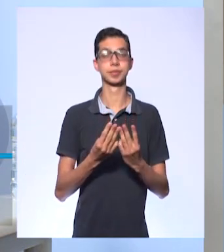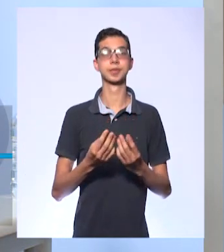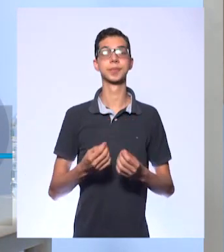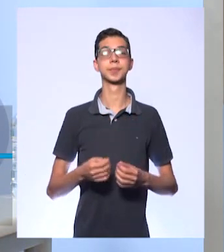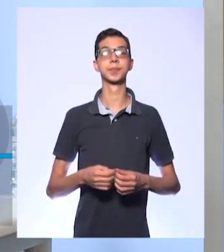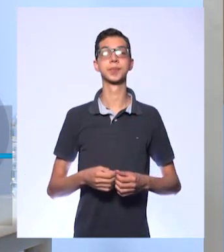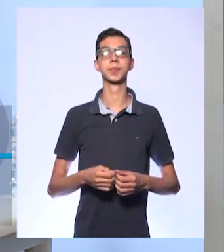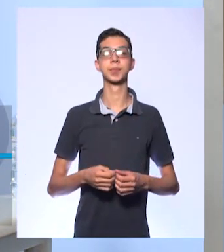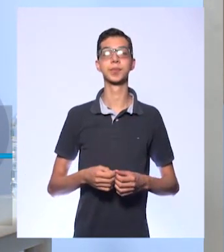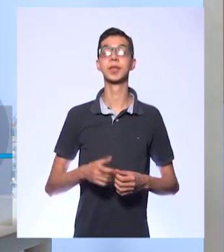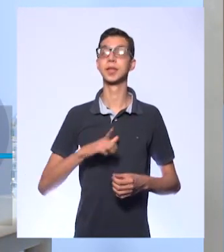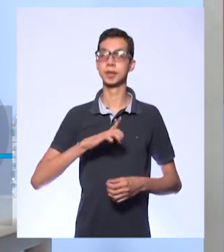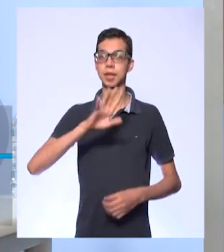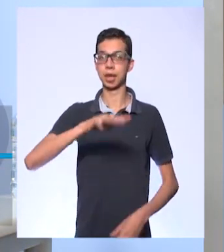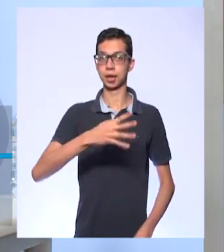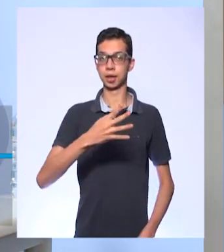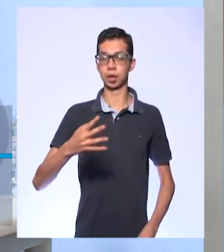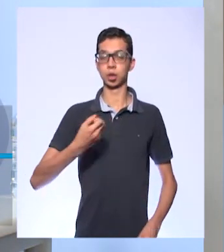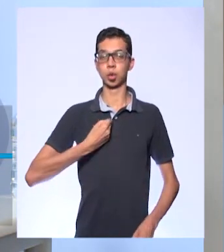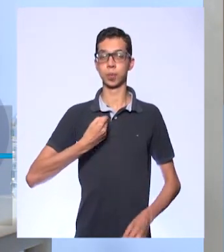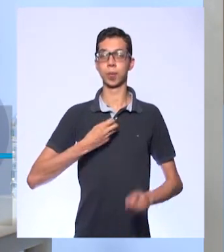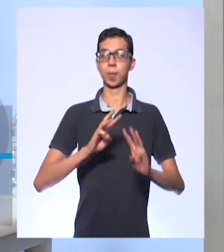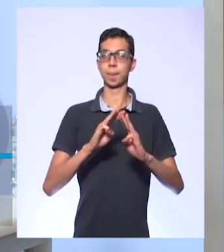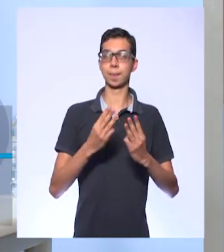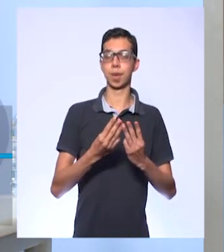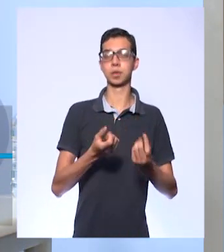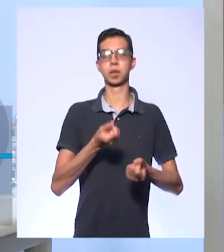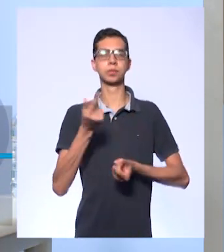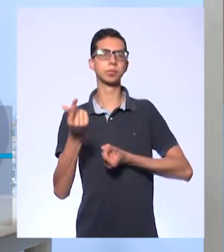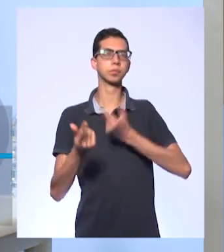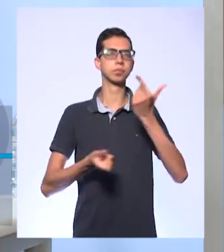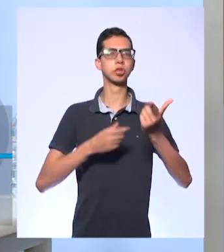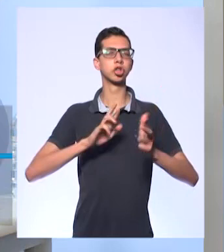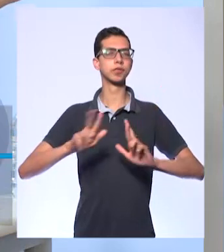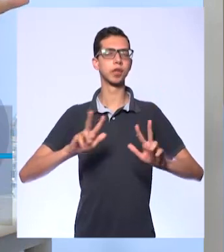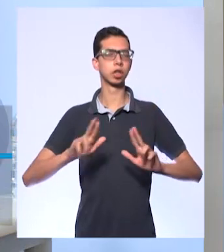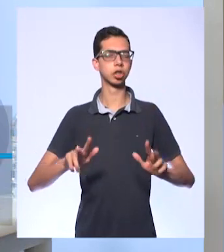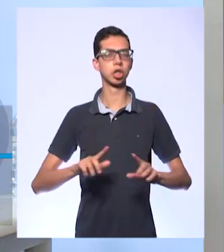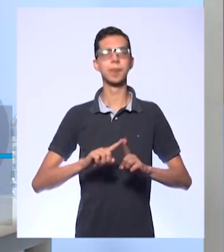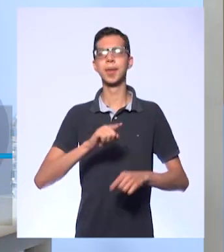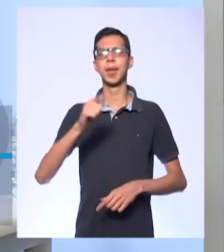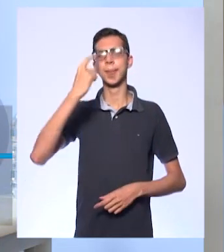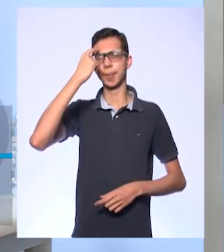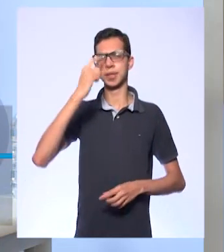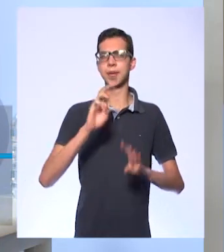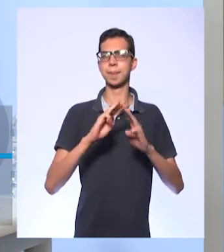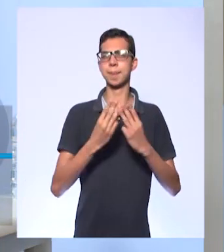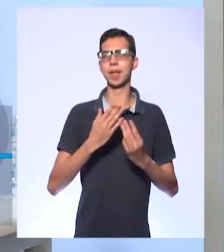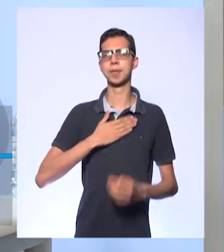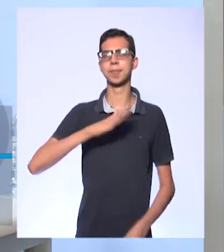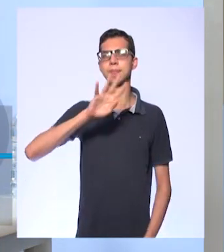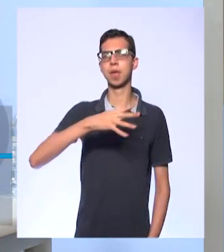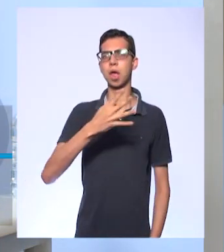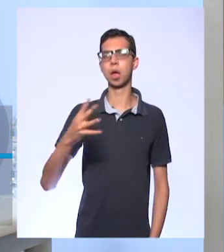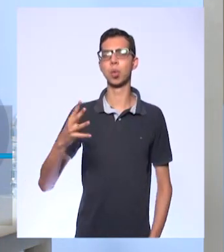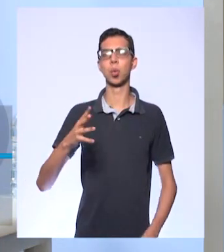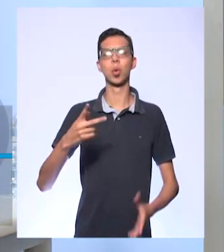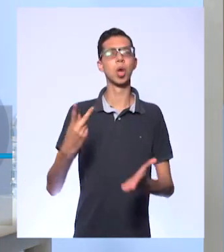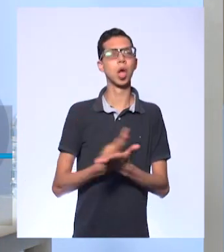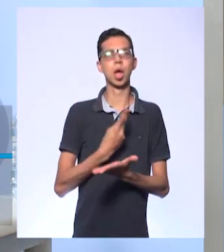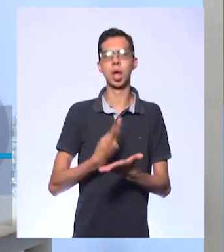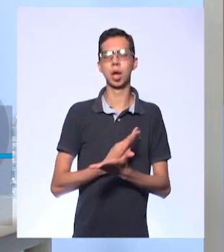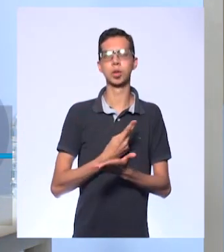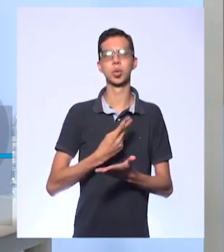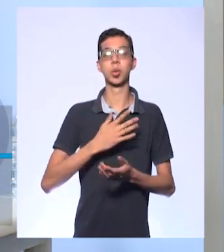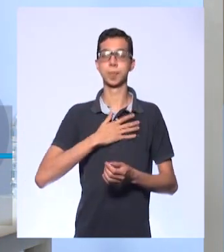massa com valores fracionados, e outros não. Então, você fala assim, mas a massa está errada da minha tabela, a minha está tanto, a outra está tanto.